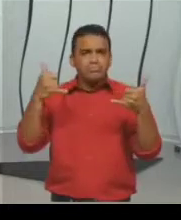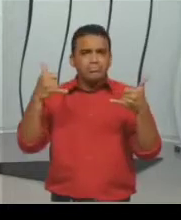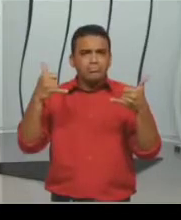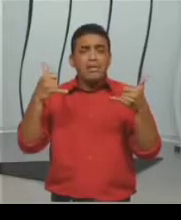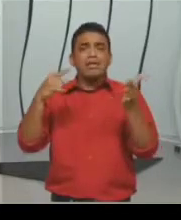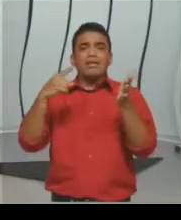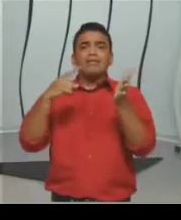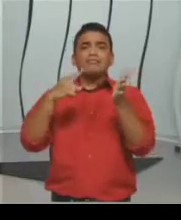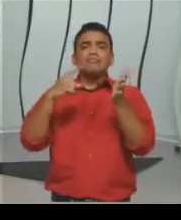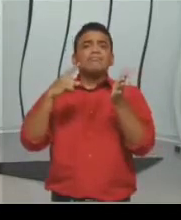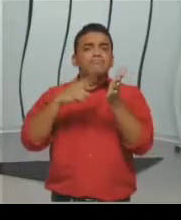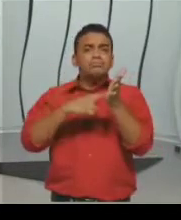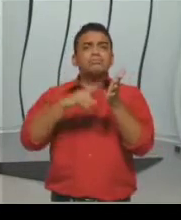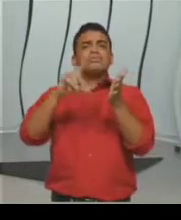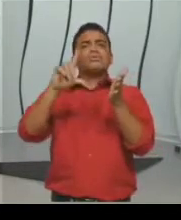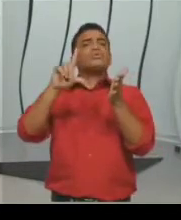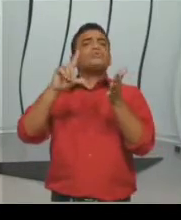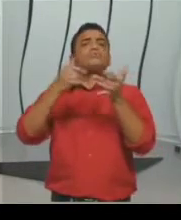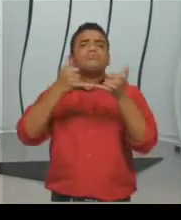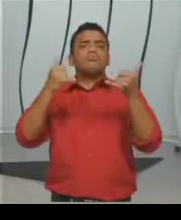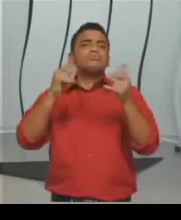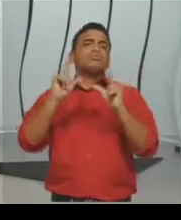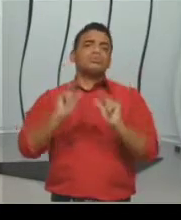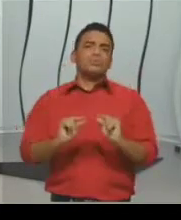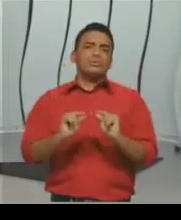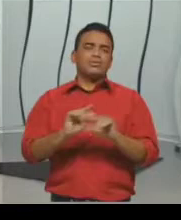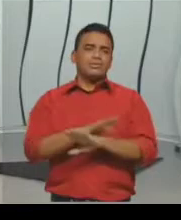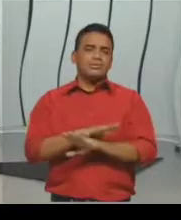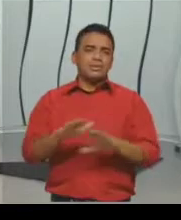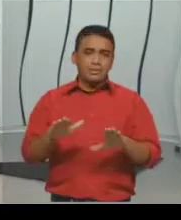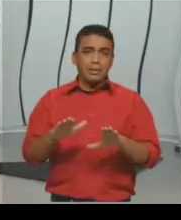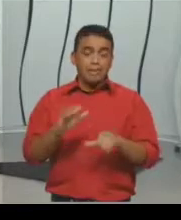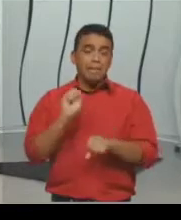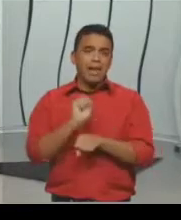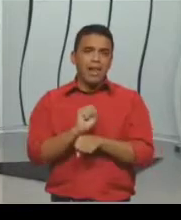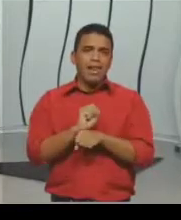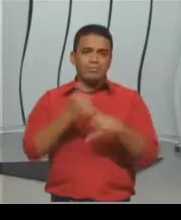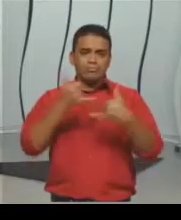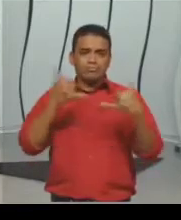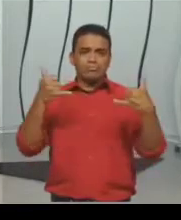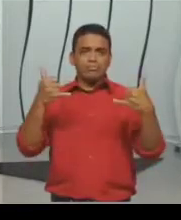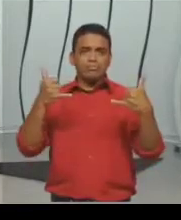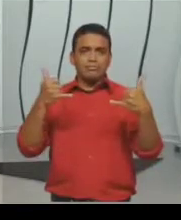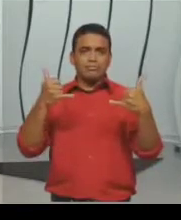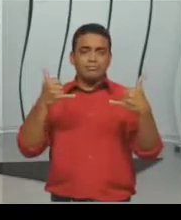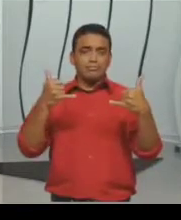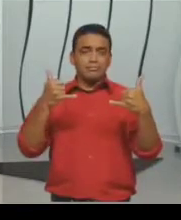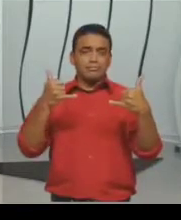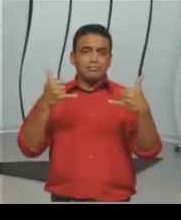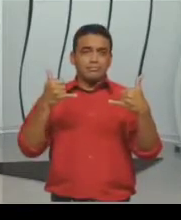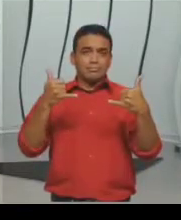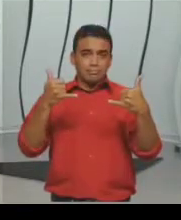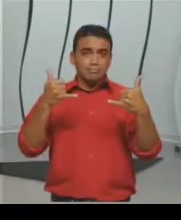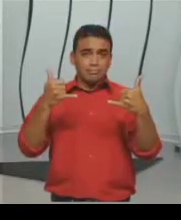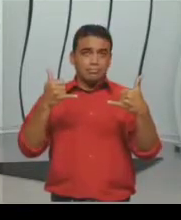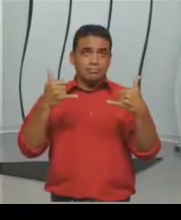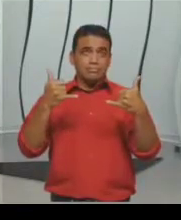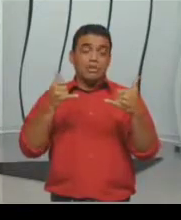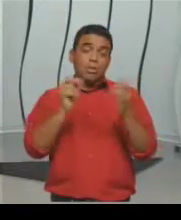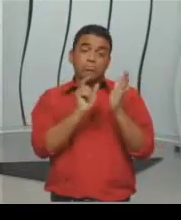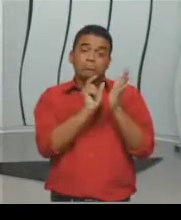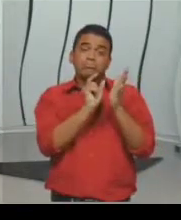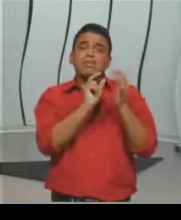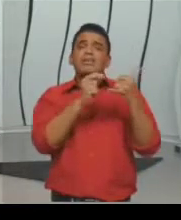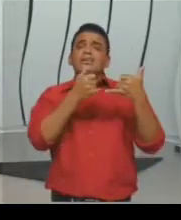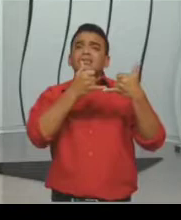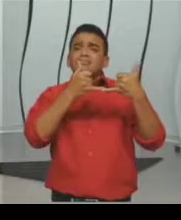Se você desliga essa chave, você vai impedir que a corrente elétrica alcance todos os componentes e